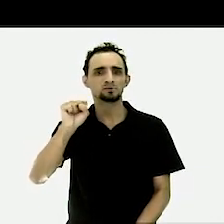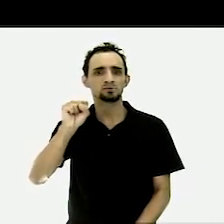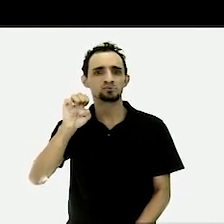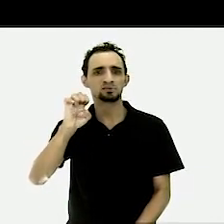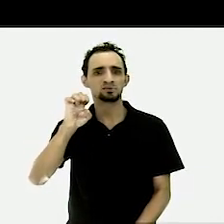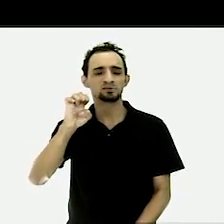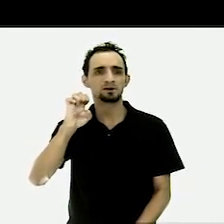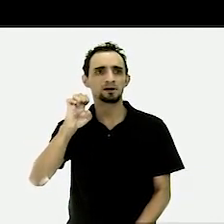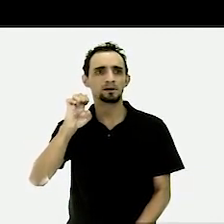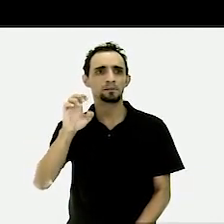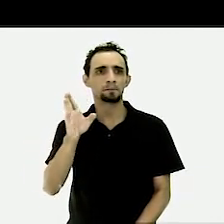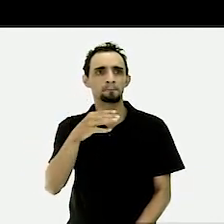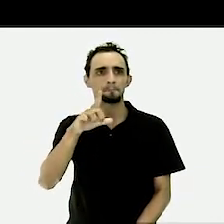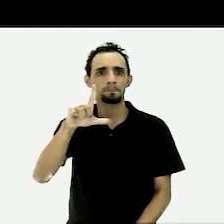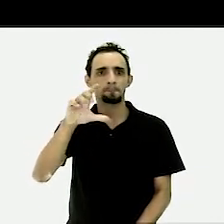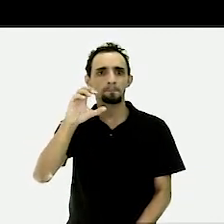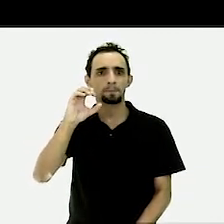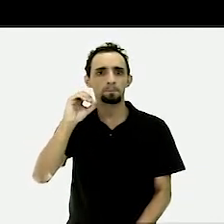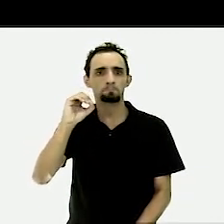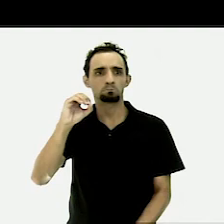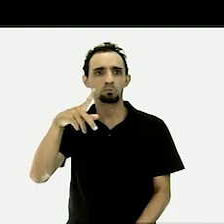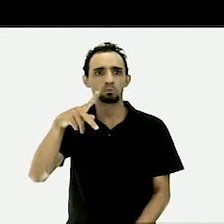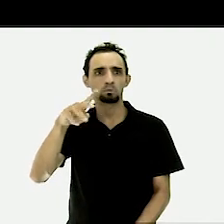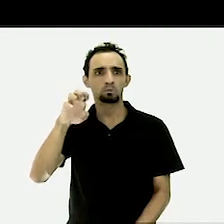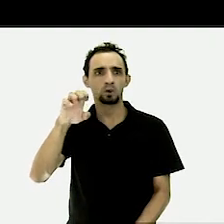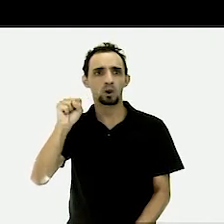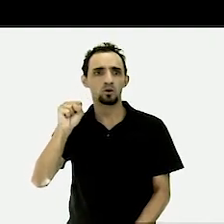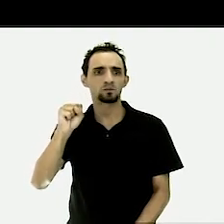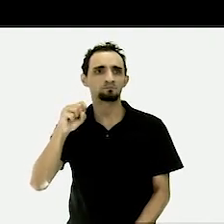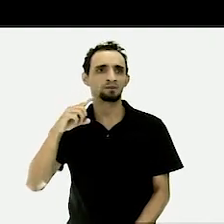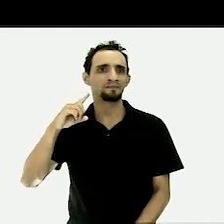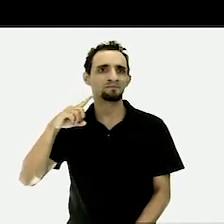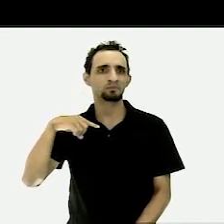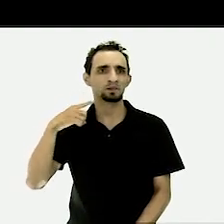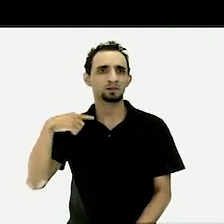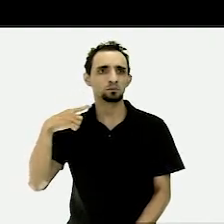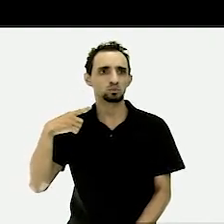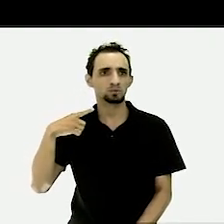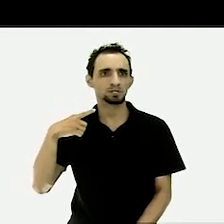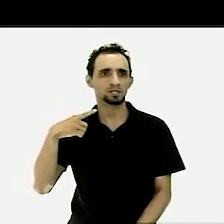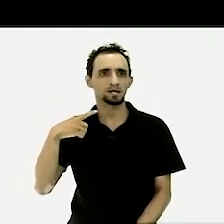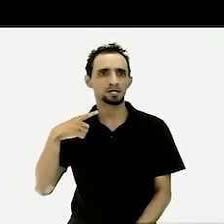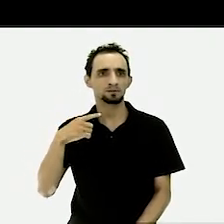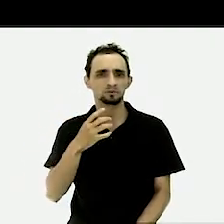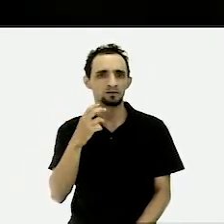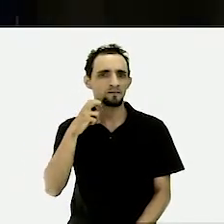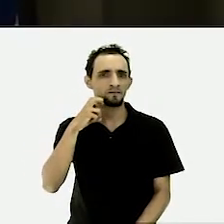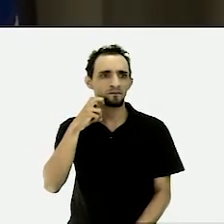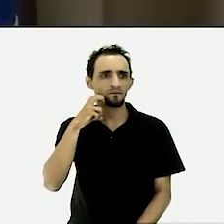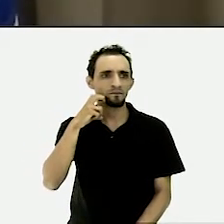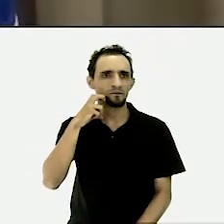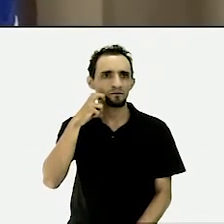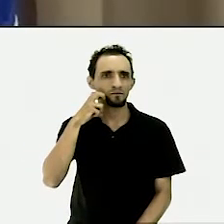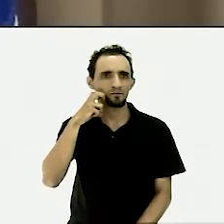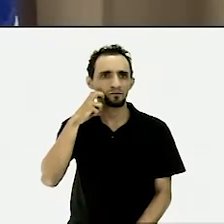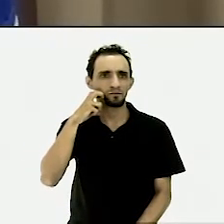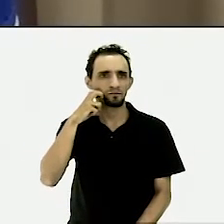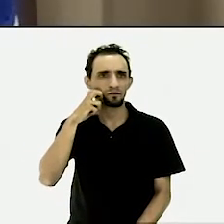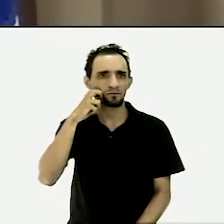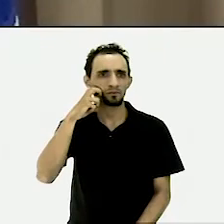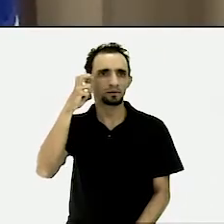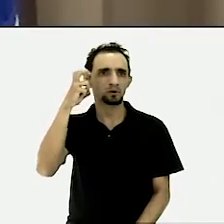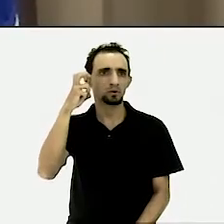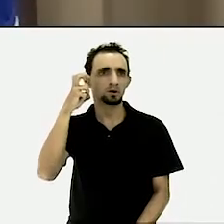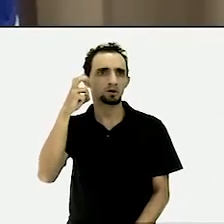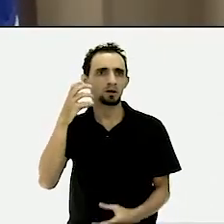Porque a questão que a gente fala da mulher não é só o bater, é o xingamento, a falta de respeito, são várias